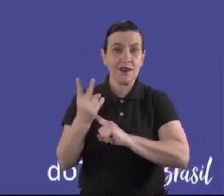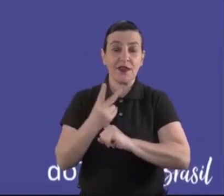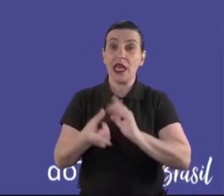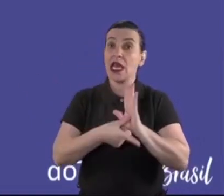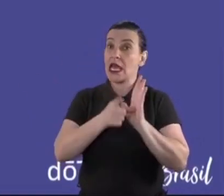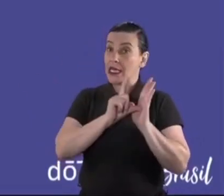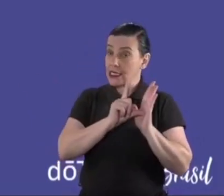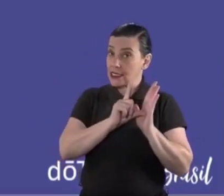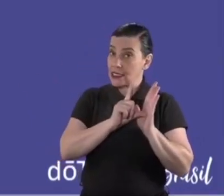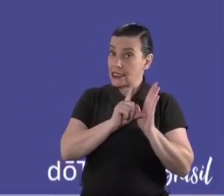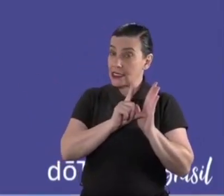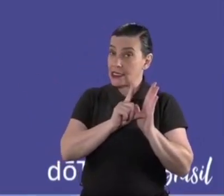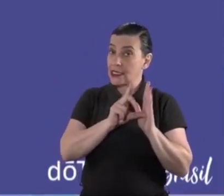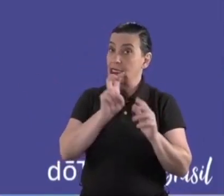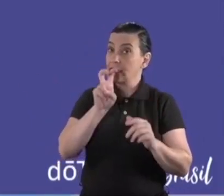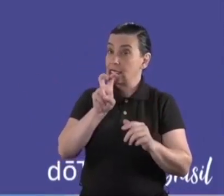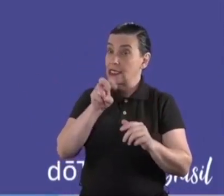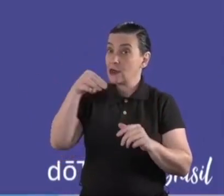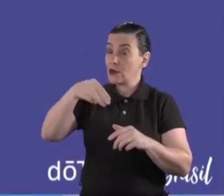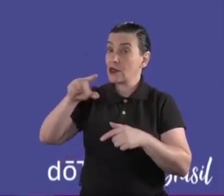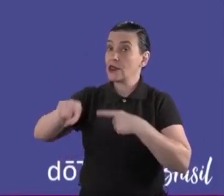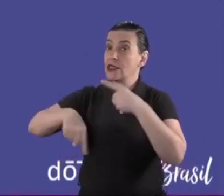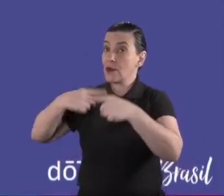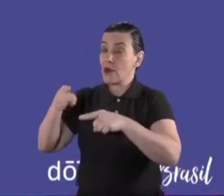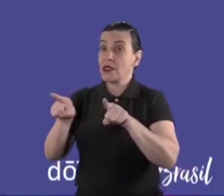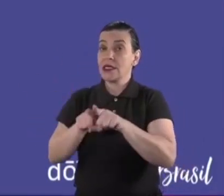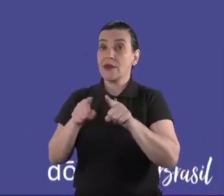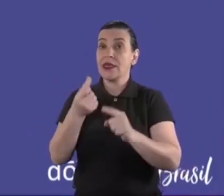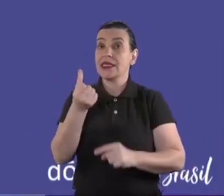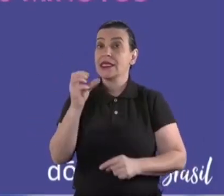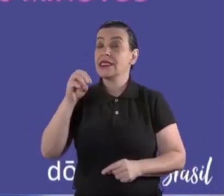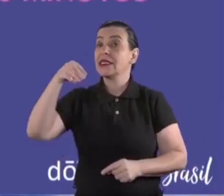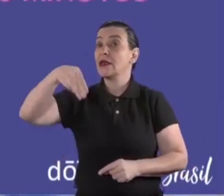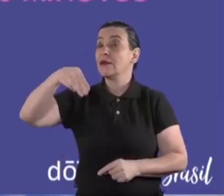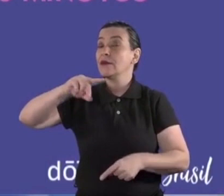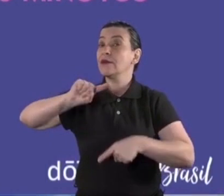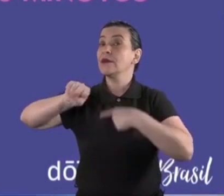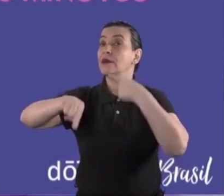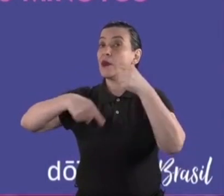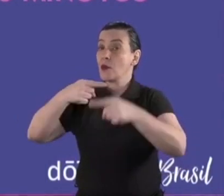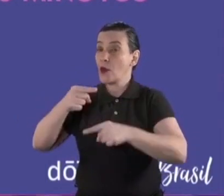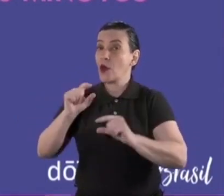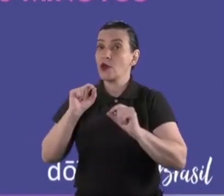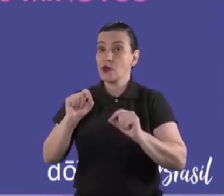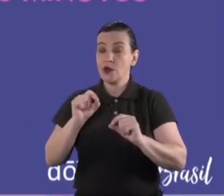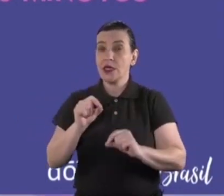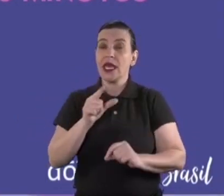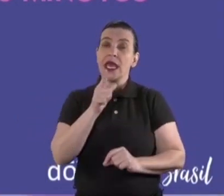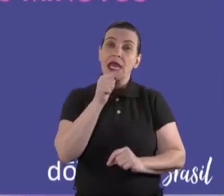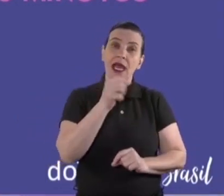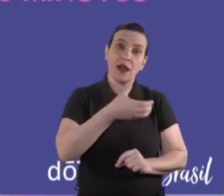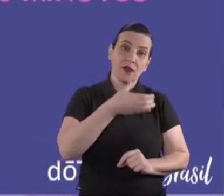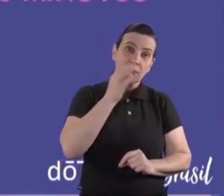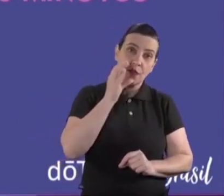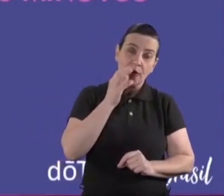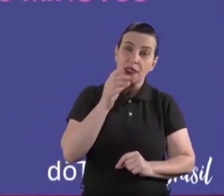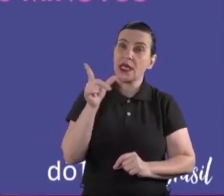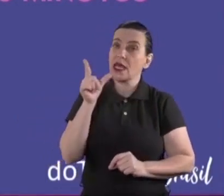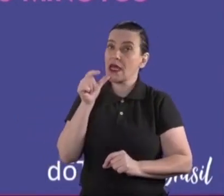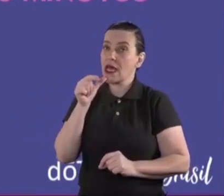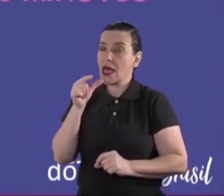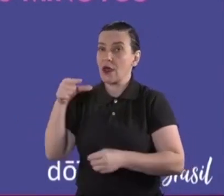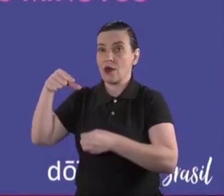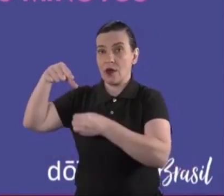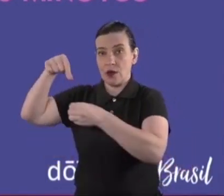antes, 5 minutos após e 60 minutos após ter tomado ou um copo d'água ou um copo d'água